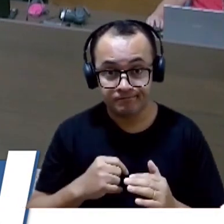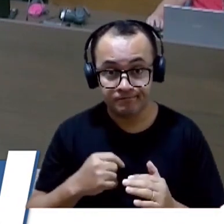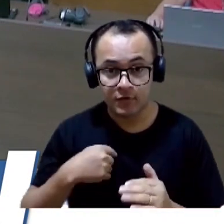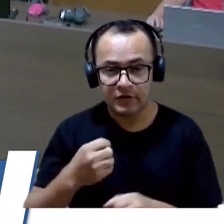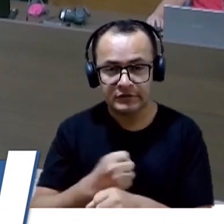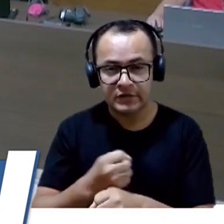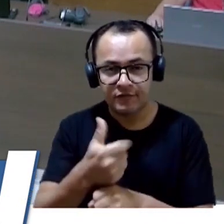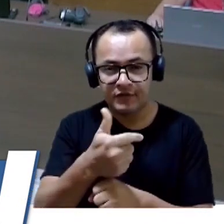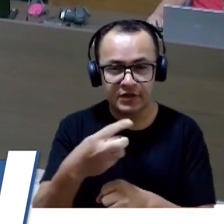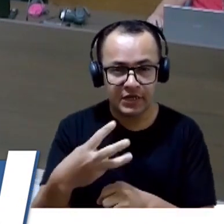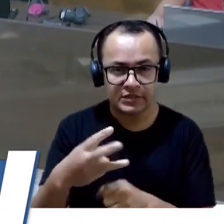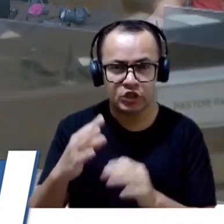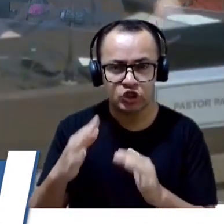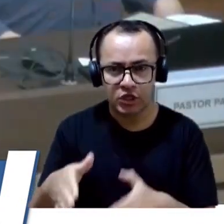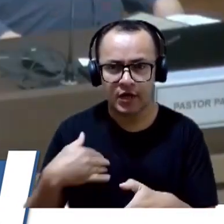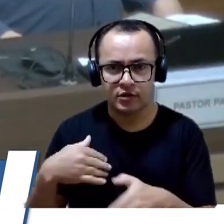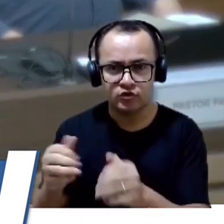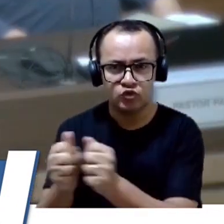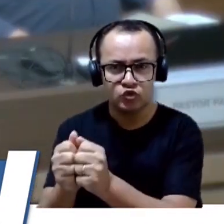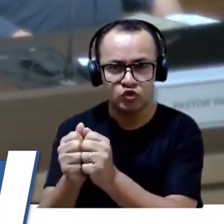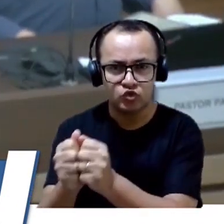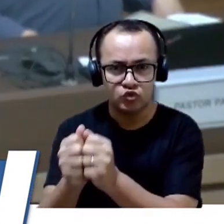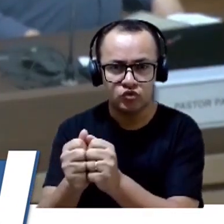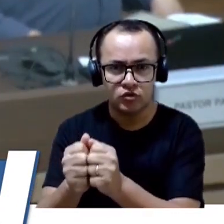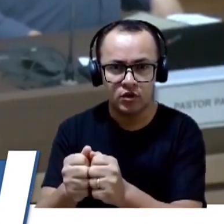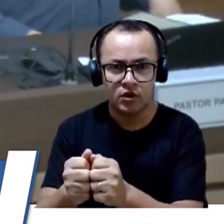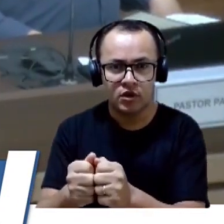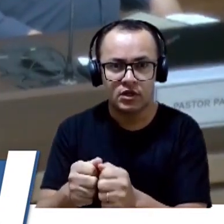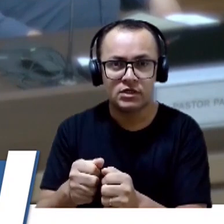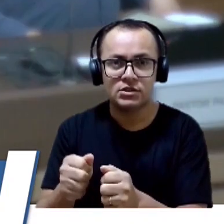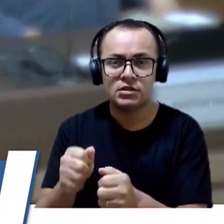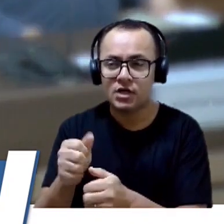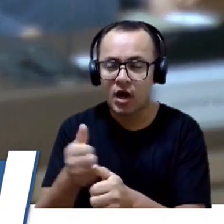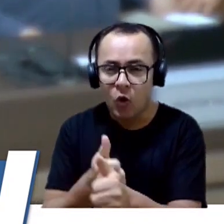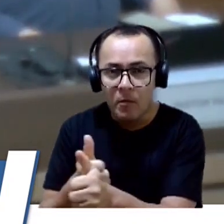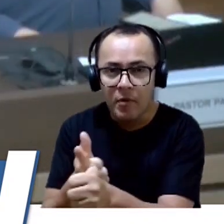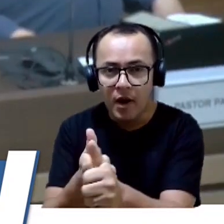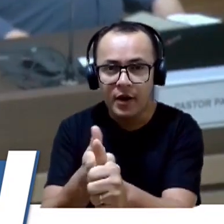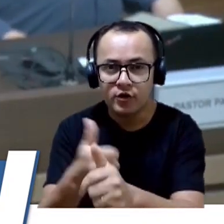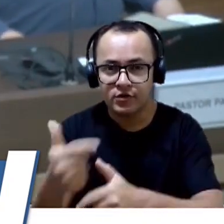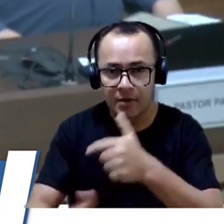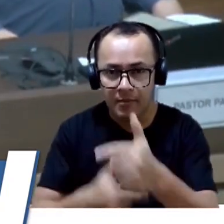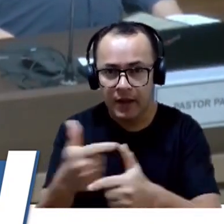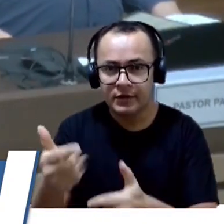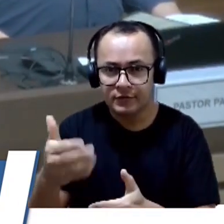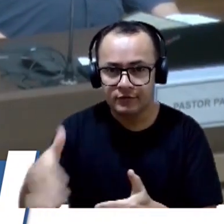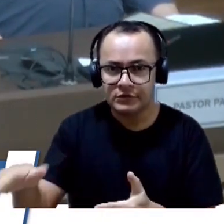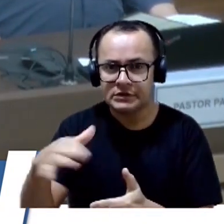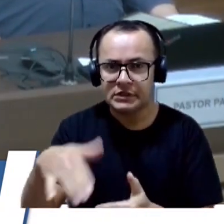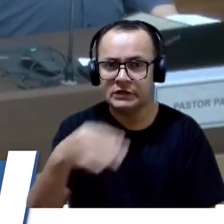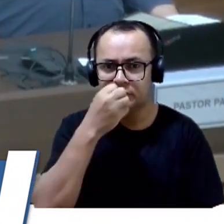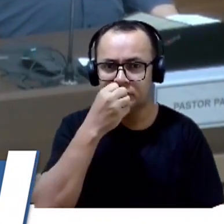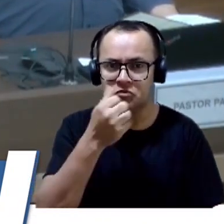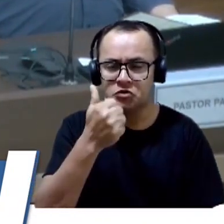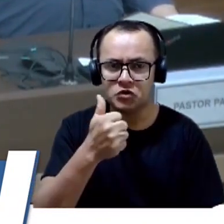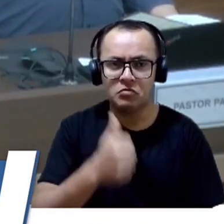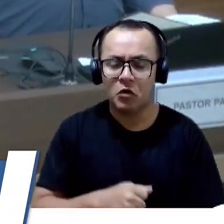lá e recuperar aquele espaço, gasta-se milhões. E vocês não deixaram, brigaram para